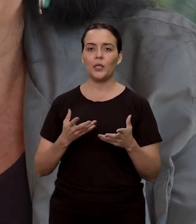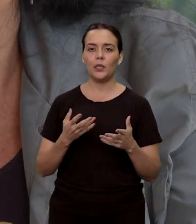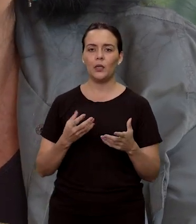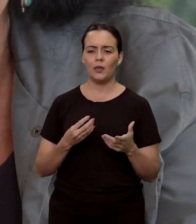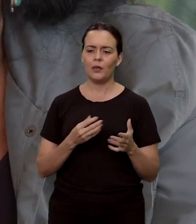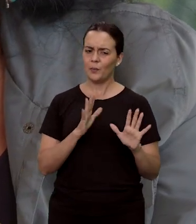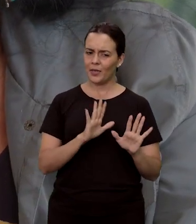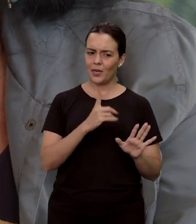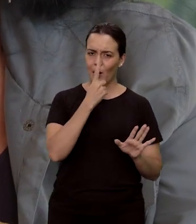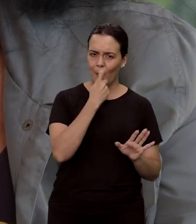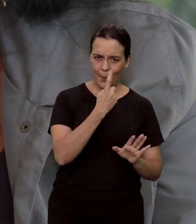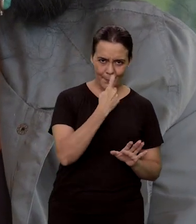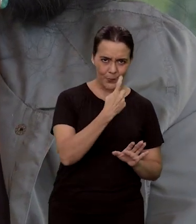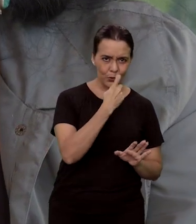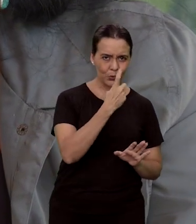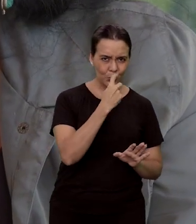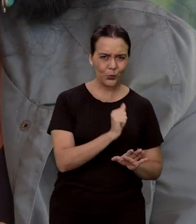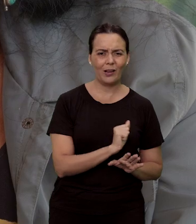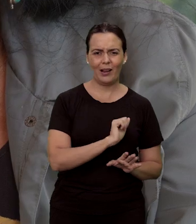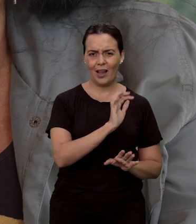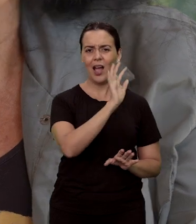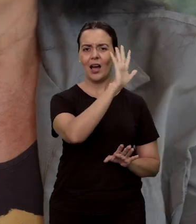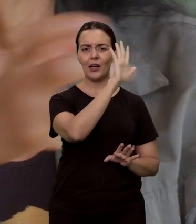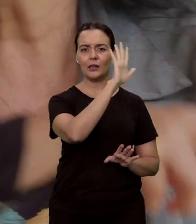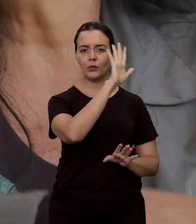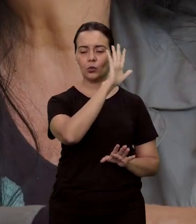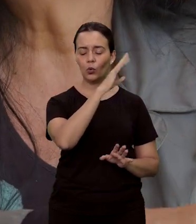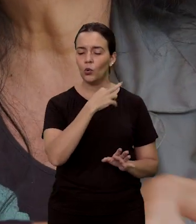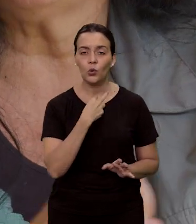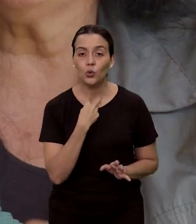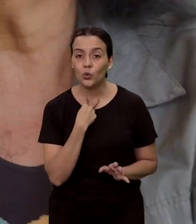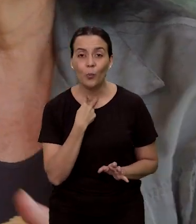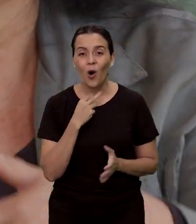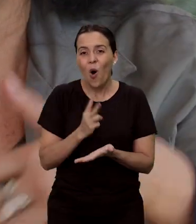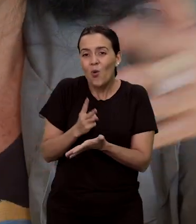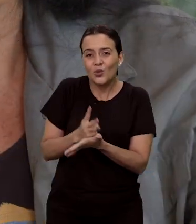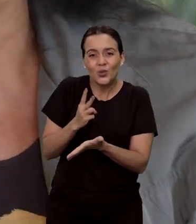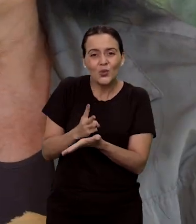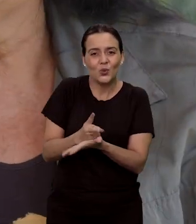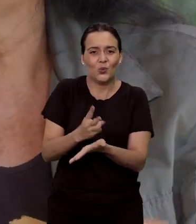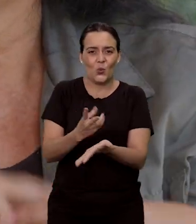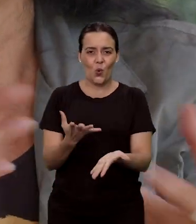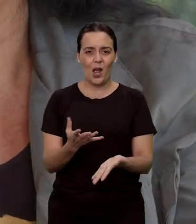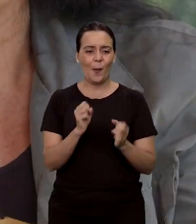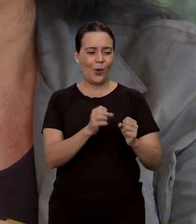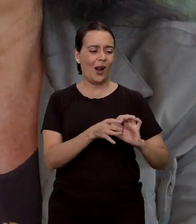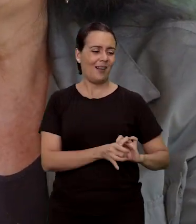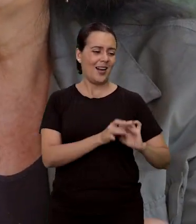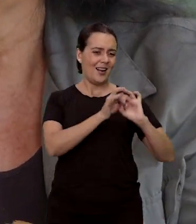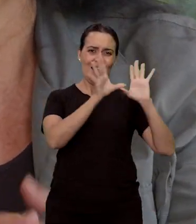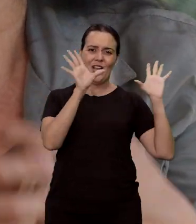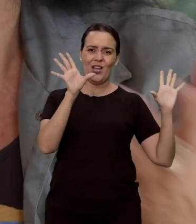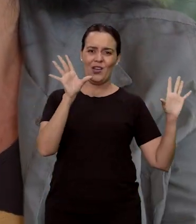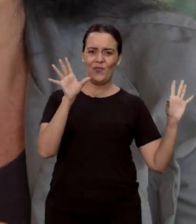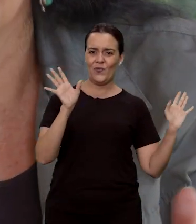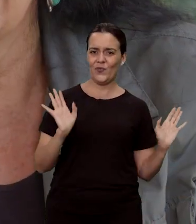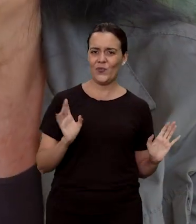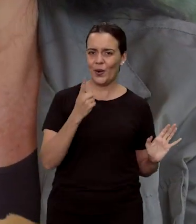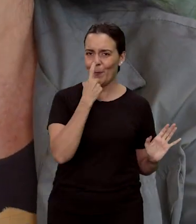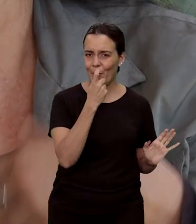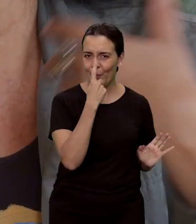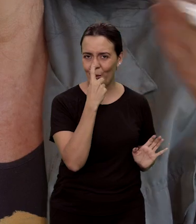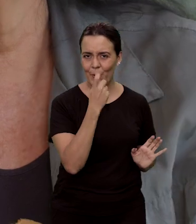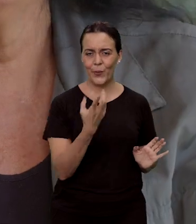caro poluir e emitir, não podem virar um mercado como um passe livre para que as pessoas